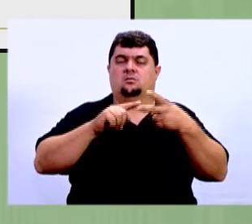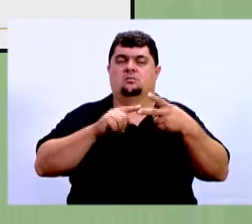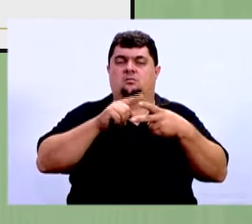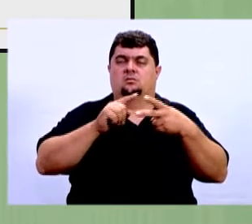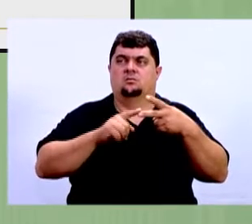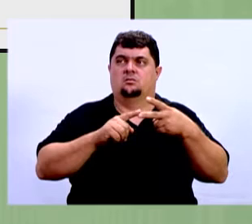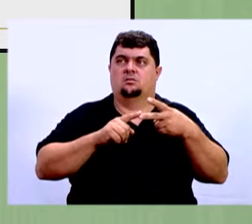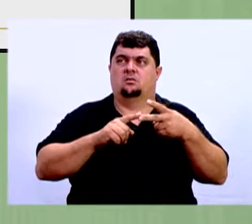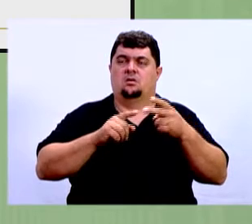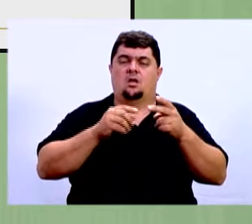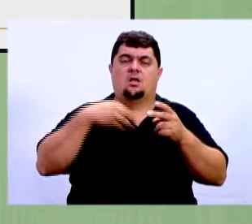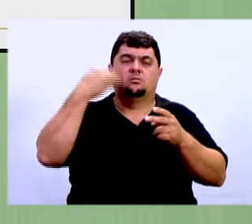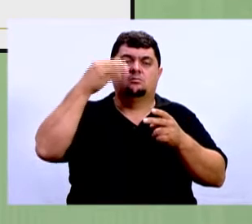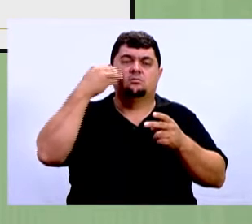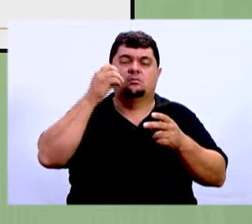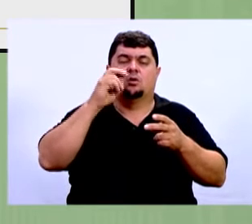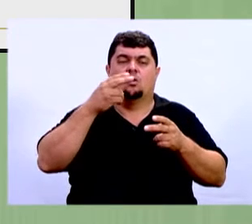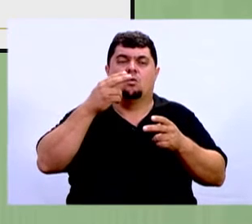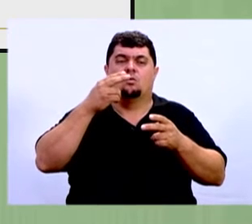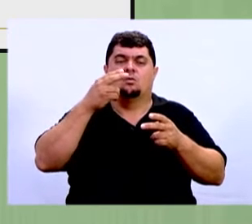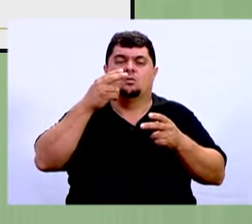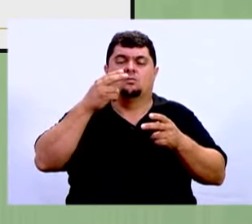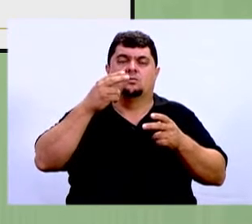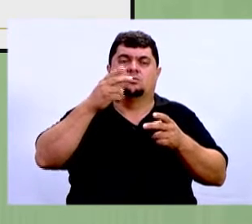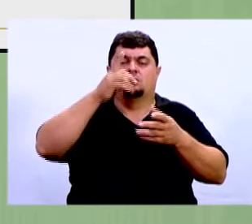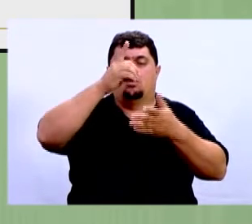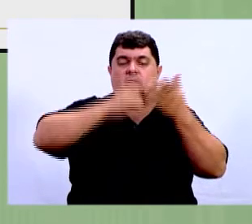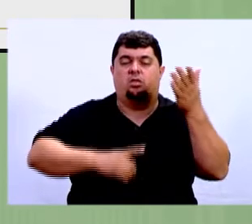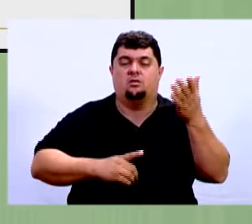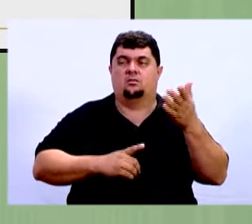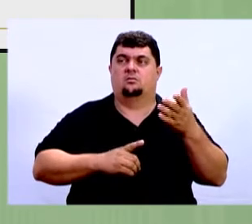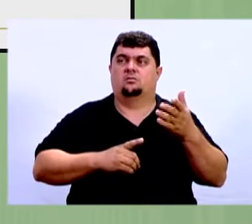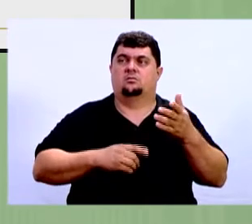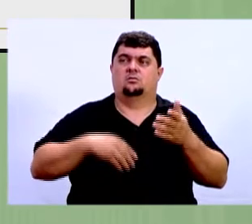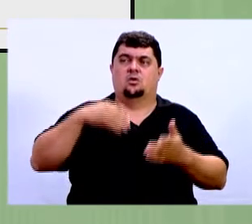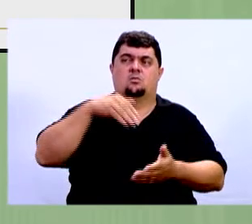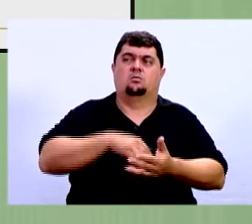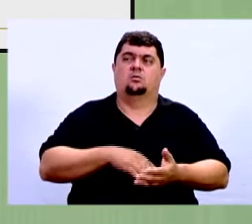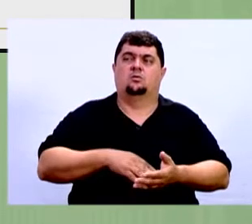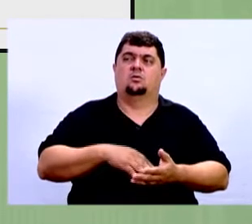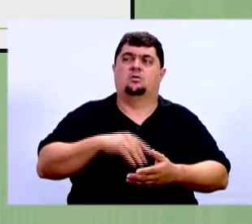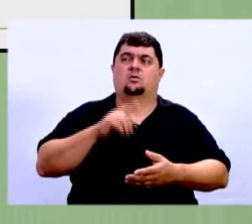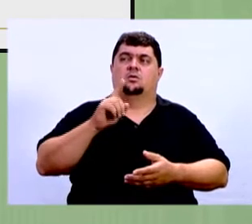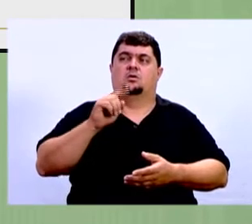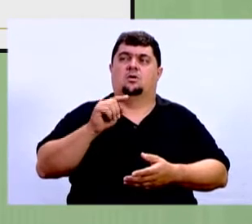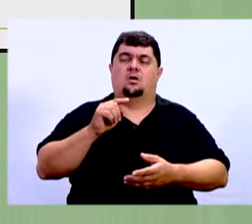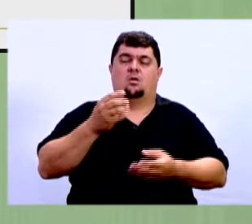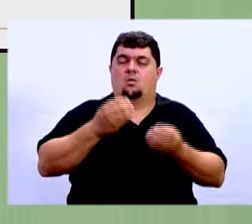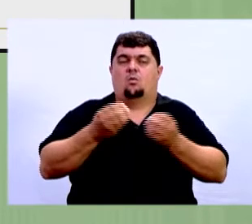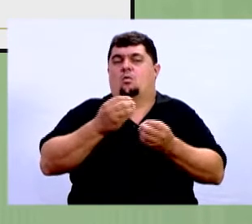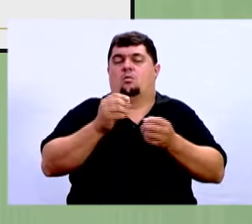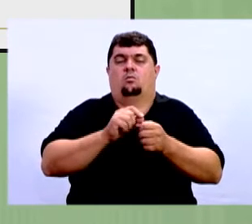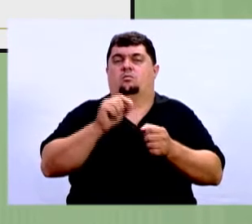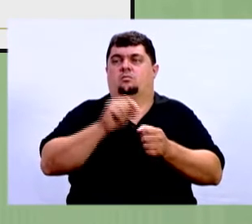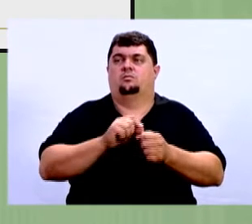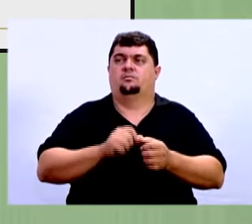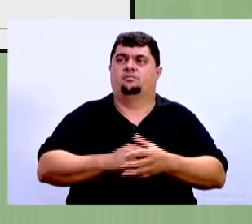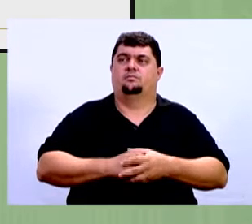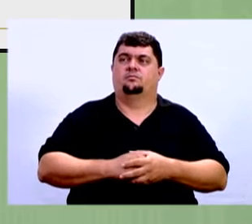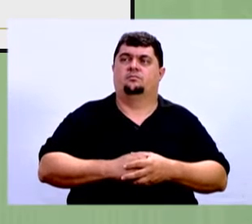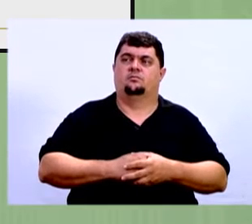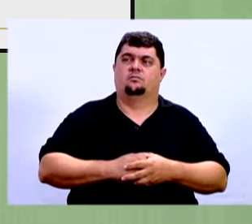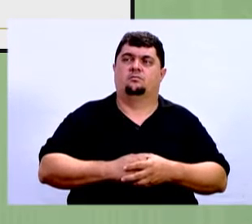a exploratória ou descritiva. E uma última classificação ainda é quanto ao procedimento, né? Qual